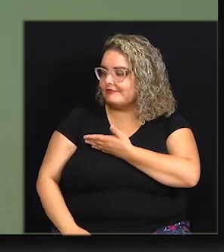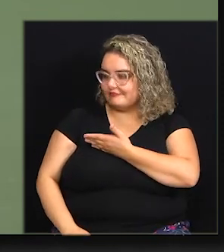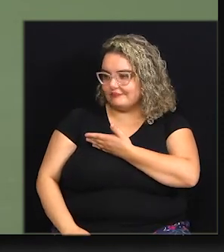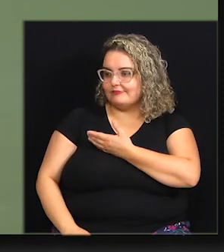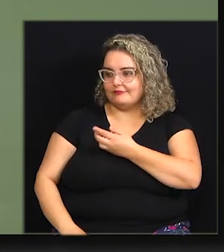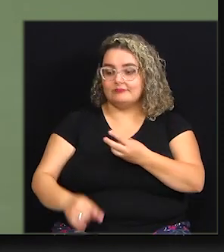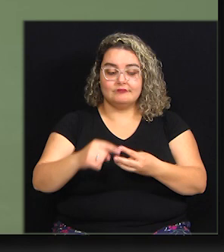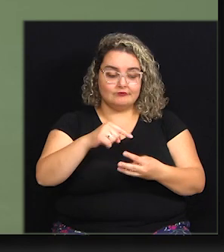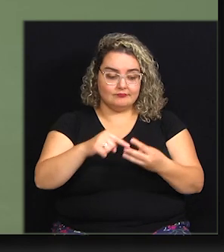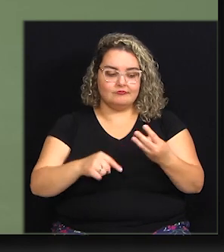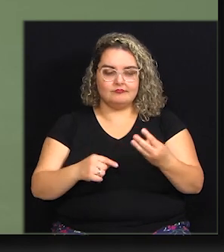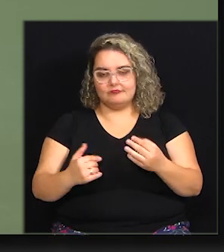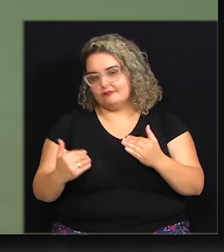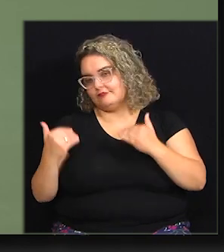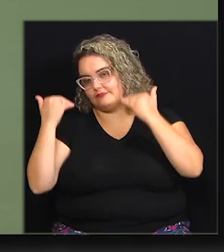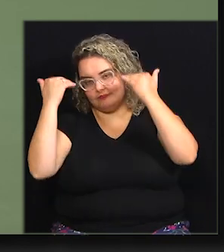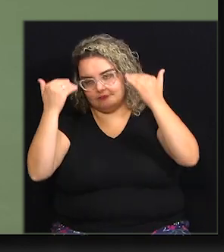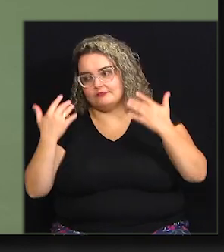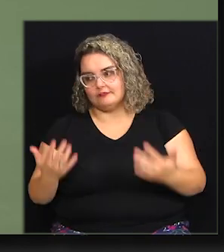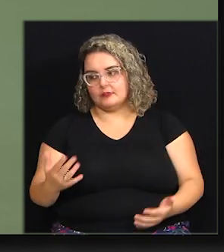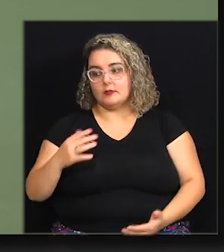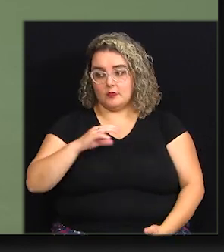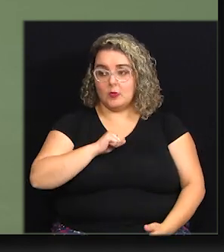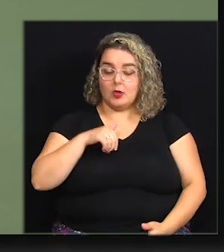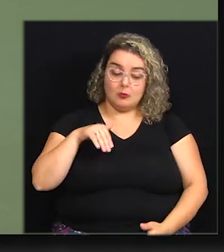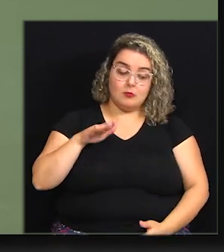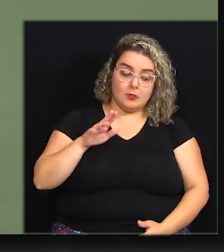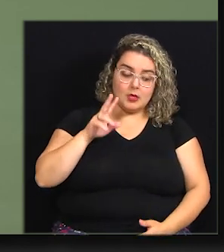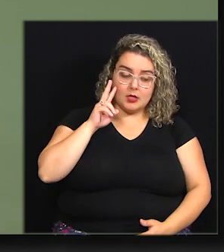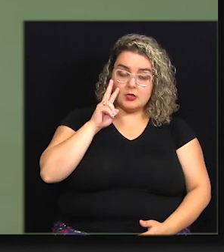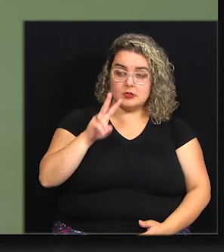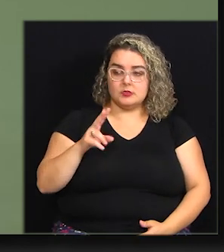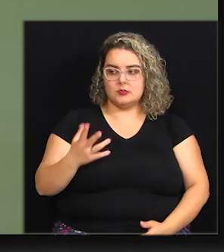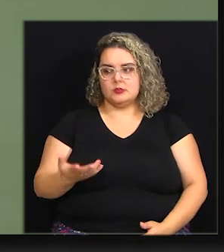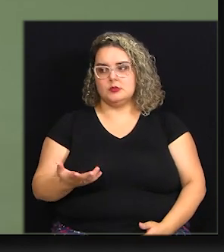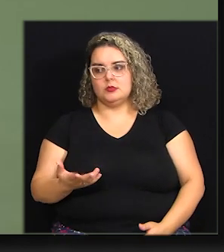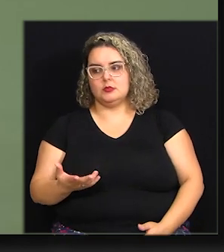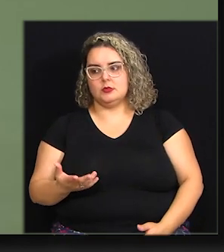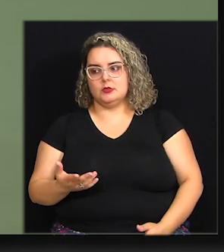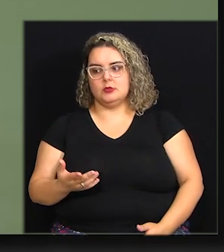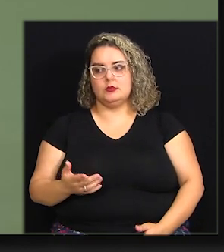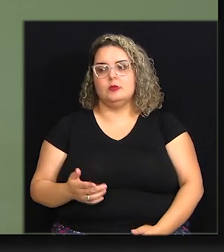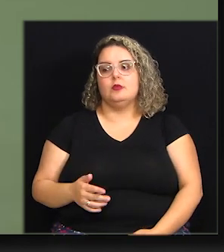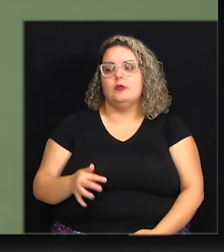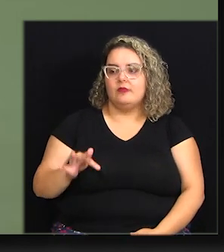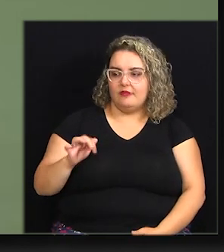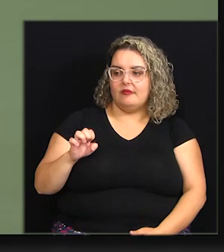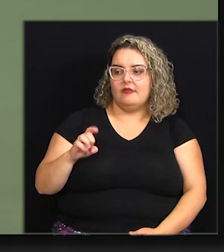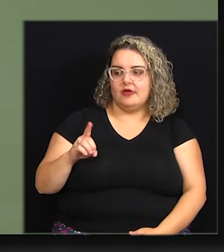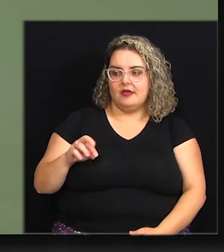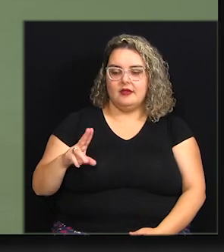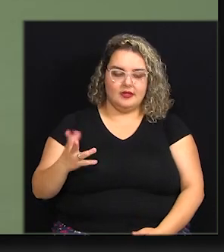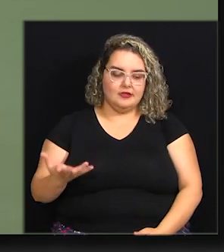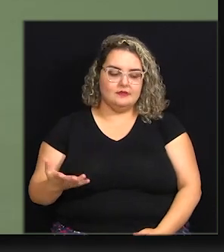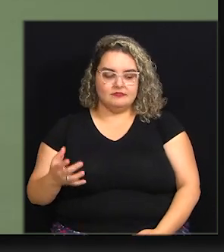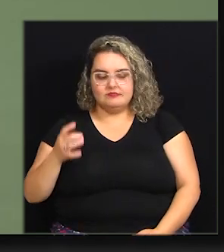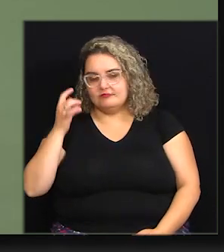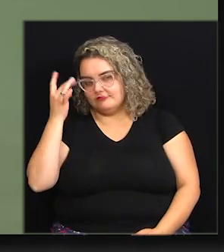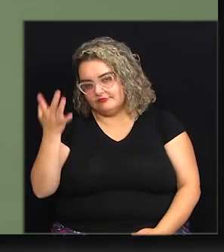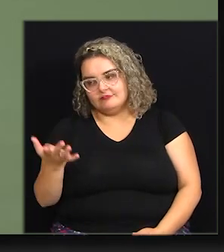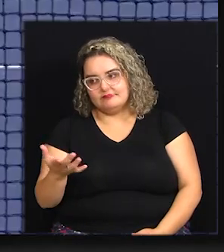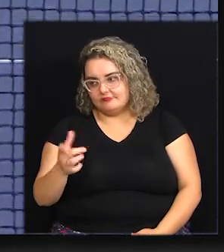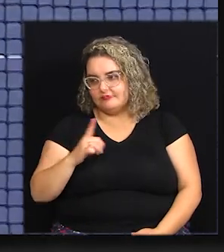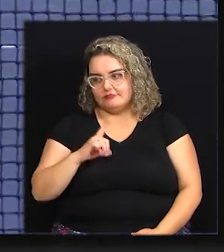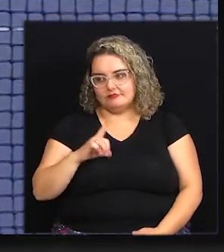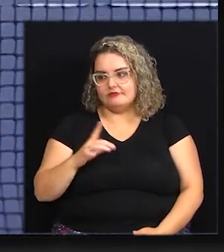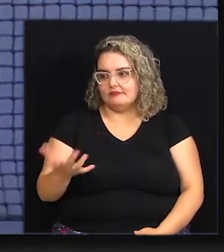E entre os três aí, que são os maiores, eu acho que eu gosto mais de assistir o Gustavo do Federer, né? Pelo talento, pela facilidade que ele